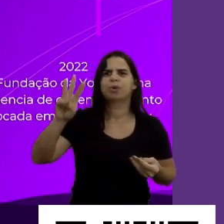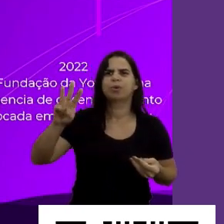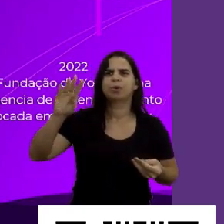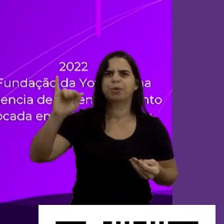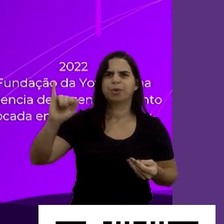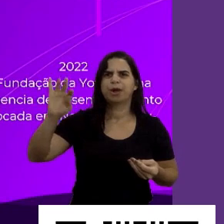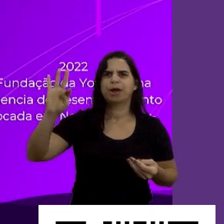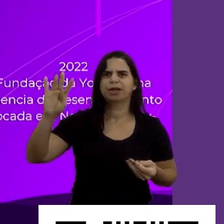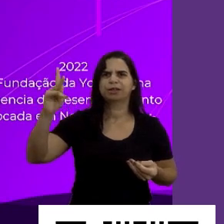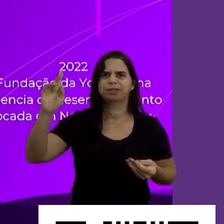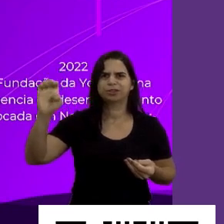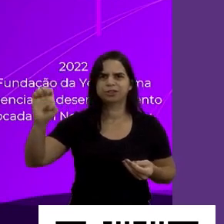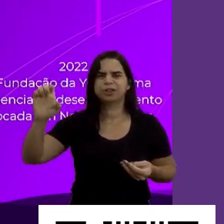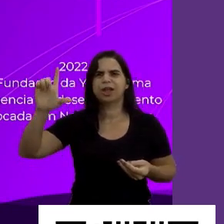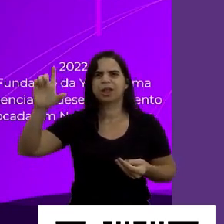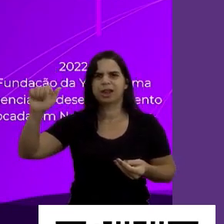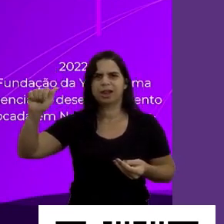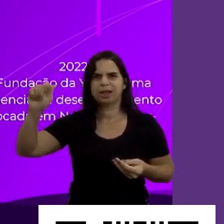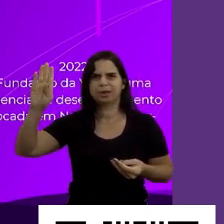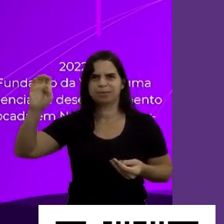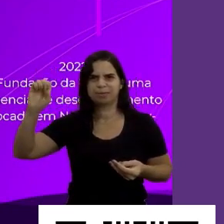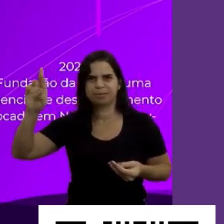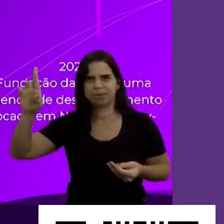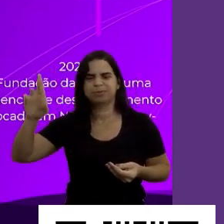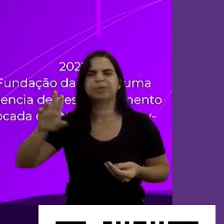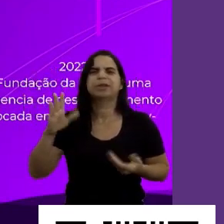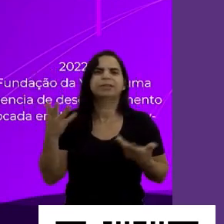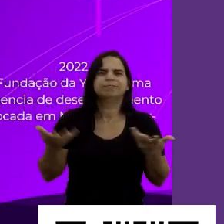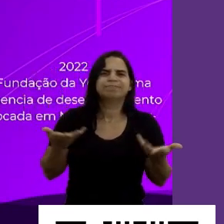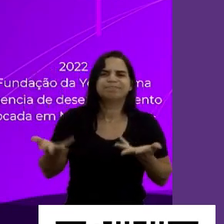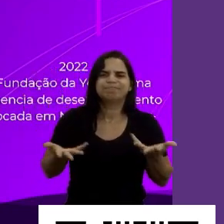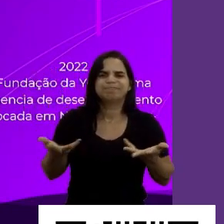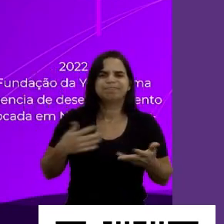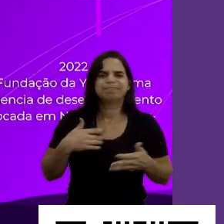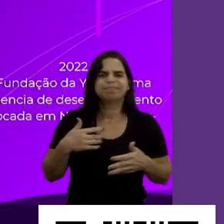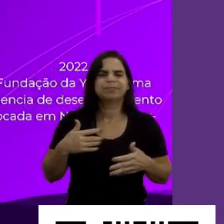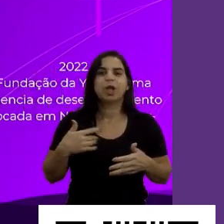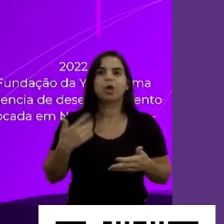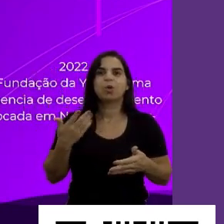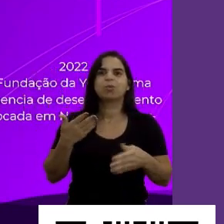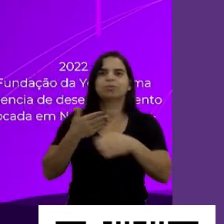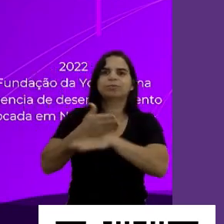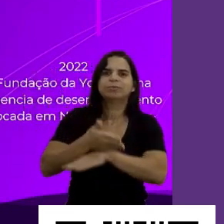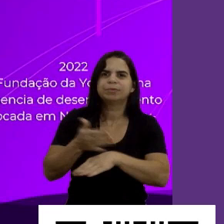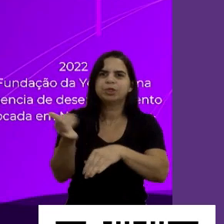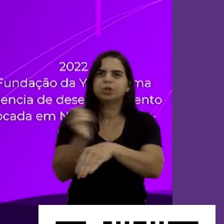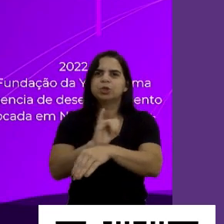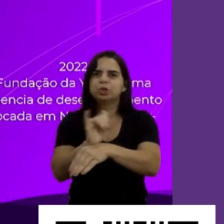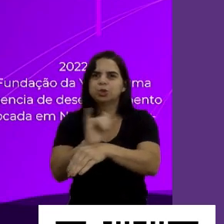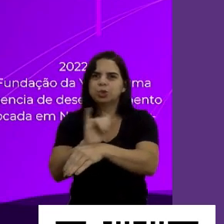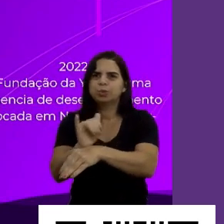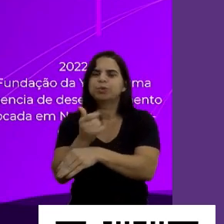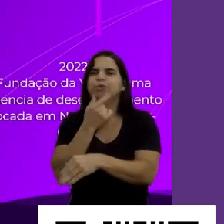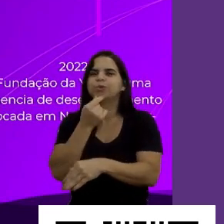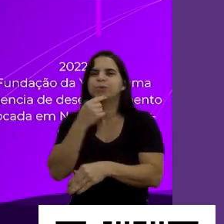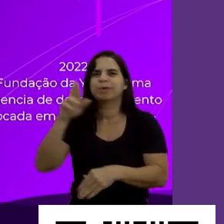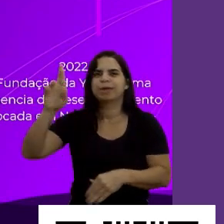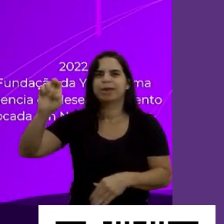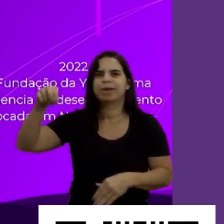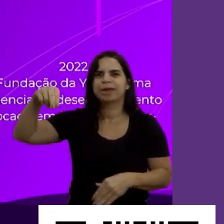coisas e vagando eu cheguei ao YouTube de uma pessoa chamada Renato Aço